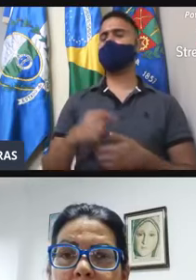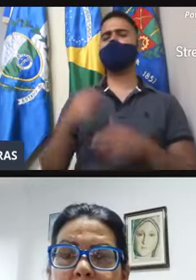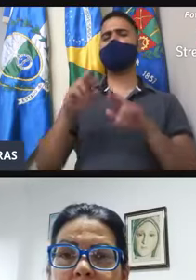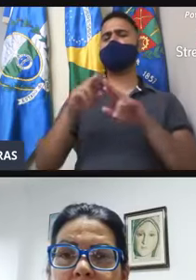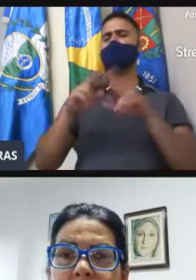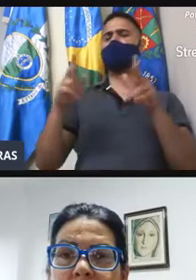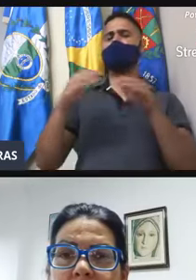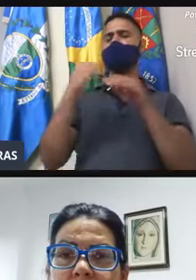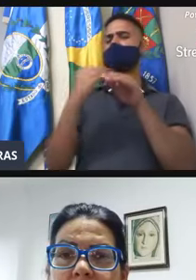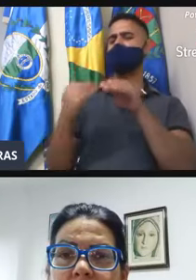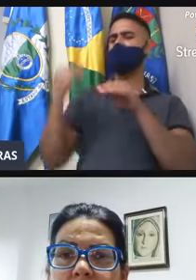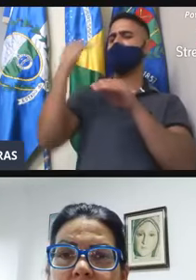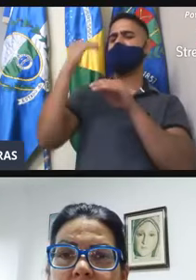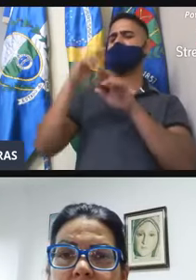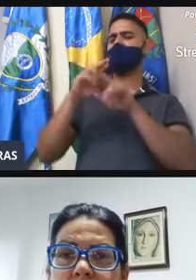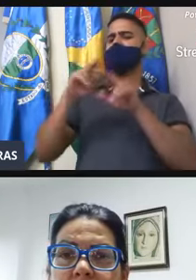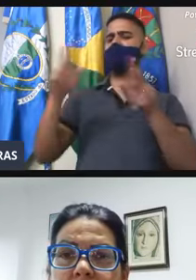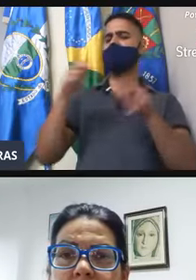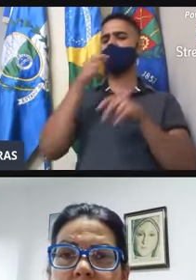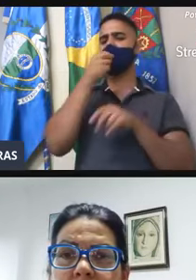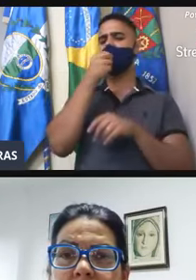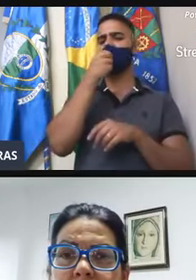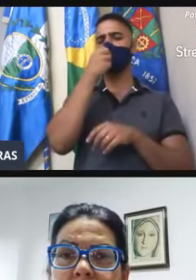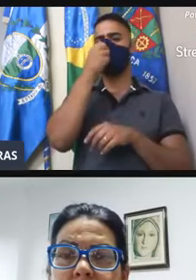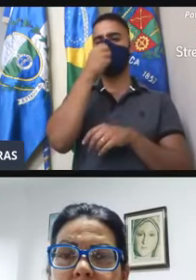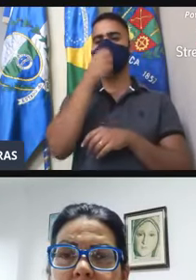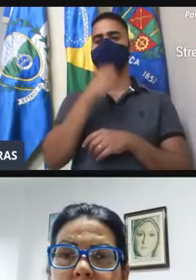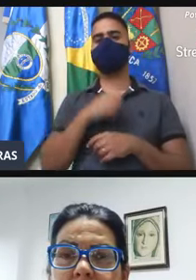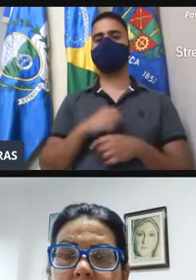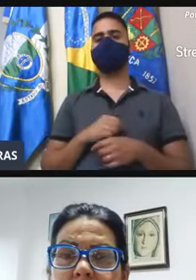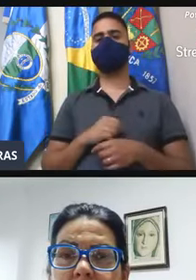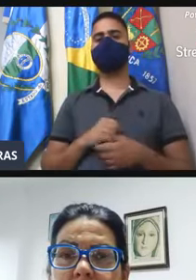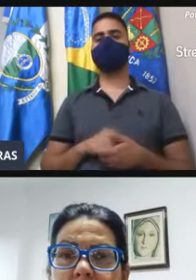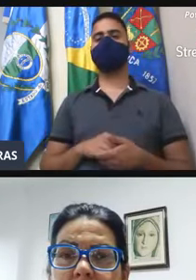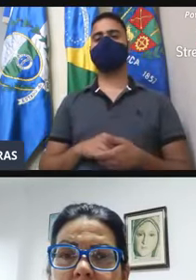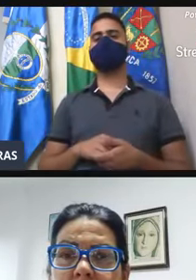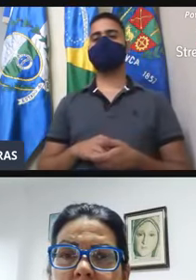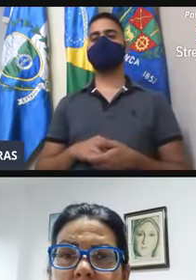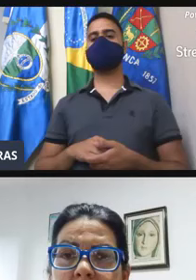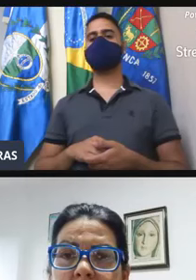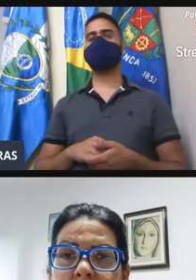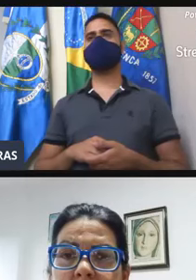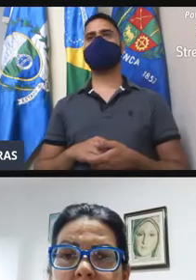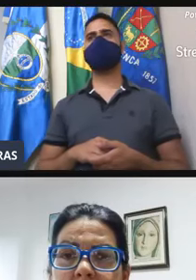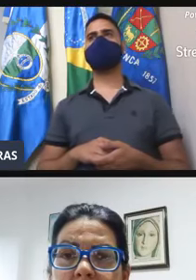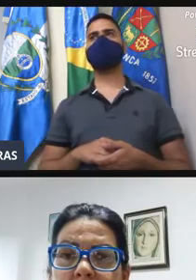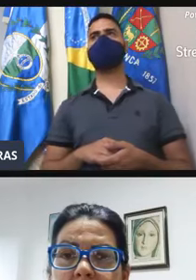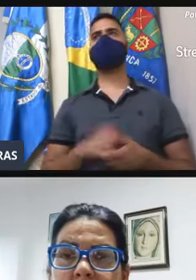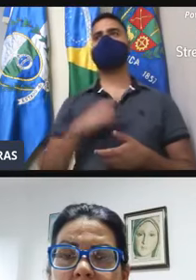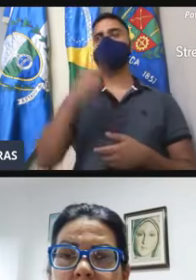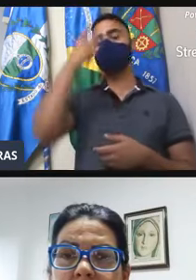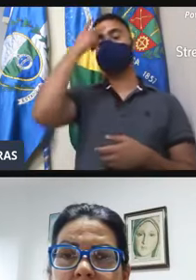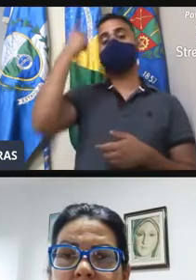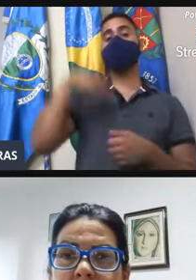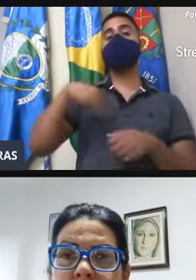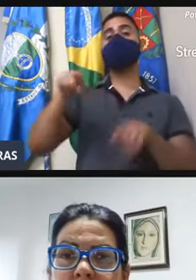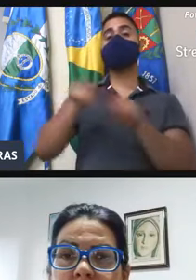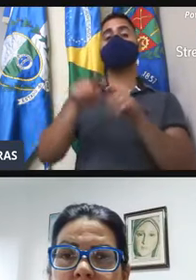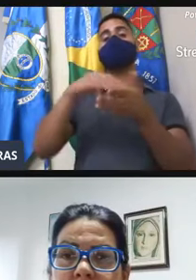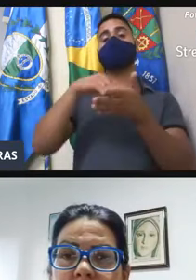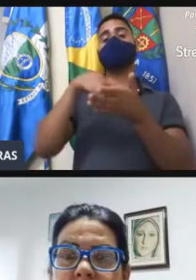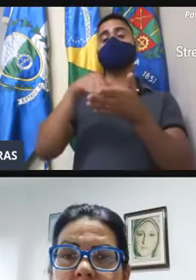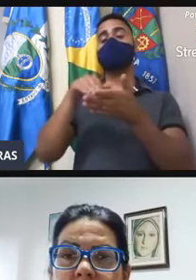vivemos em outros tempos. E a doação do laticínio foi direto lá para a Secretaria de Bem-Estar